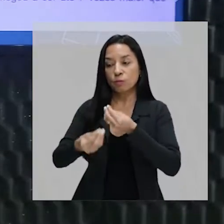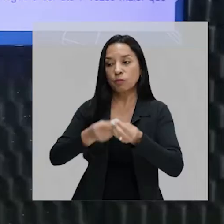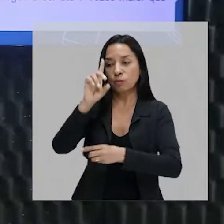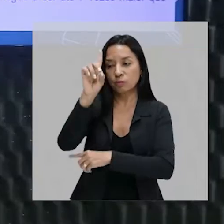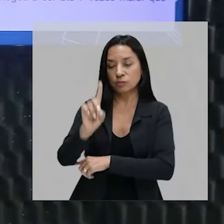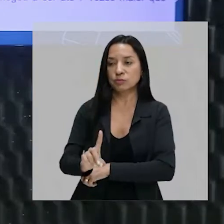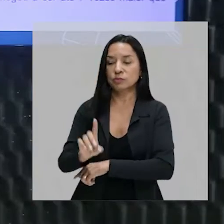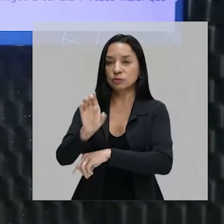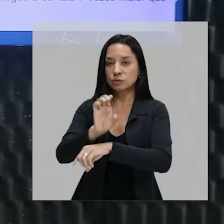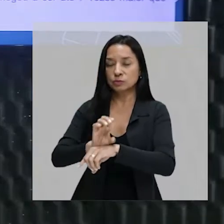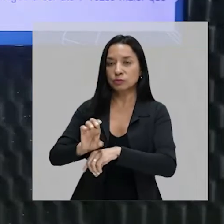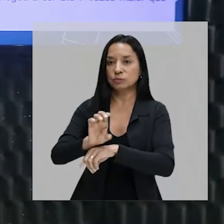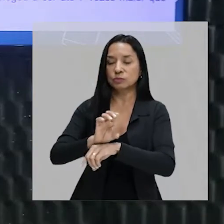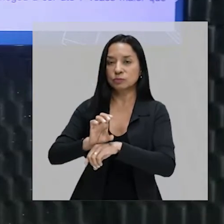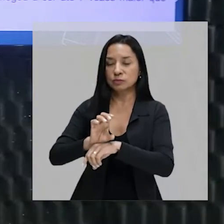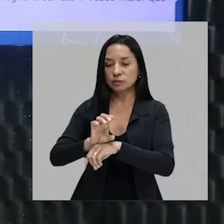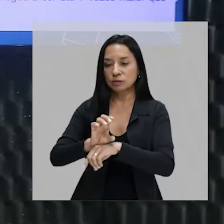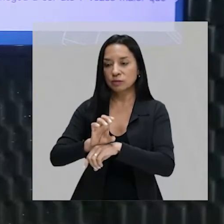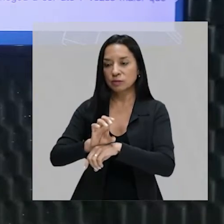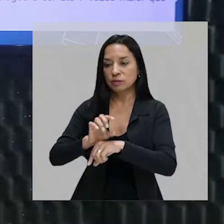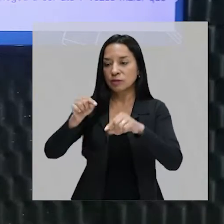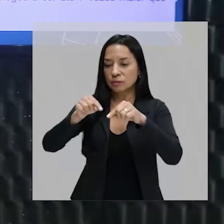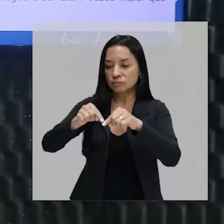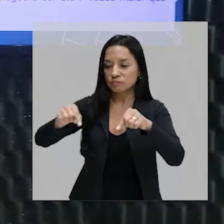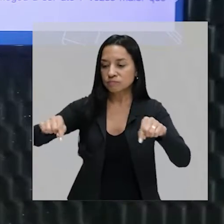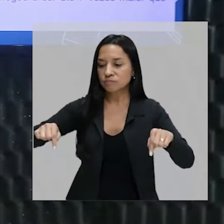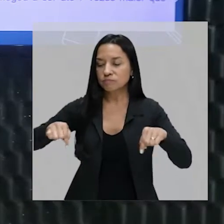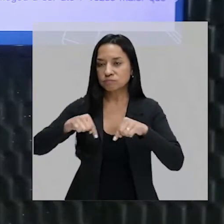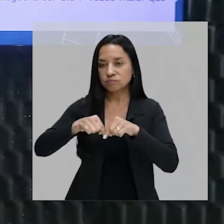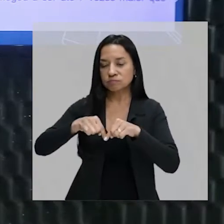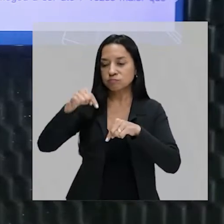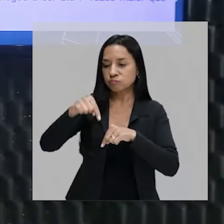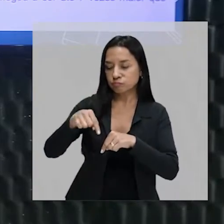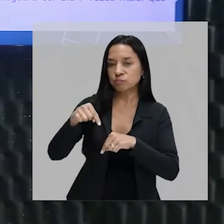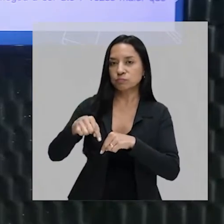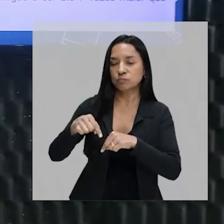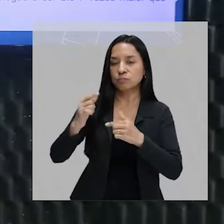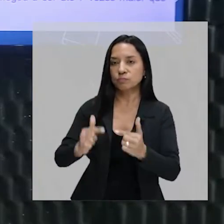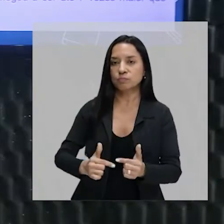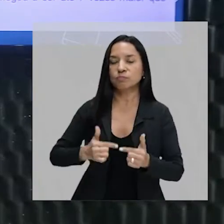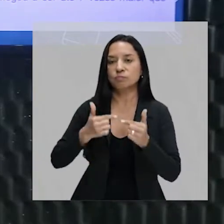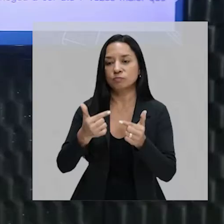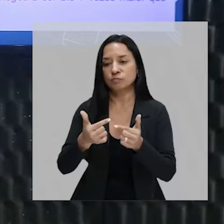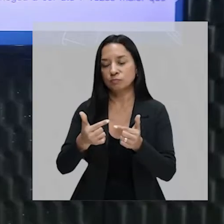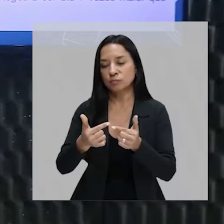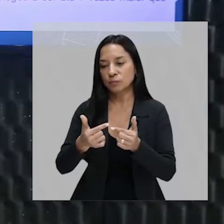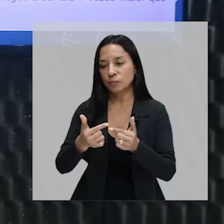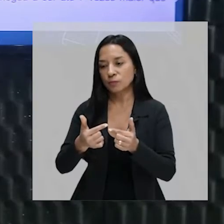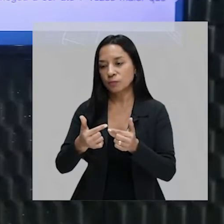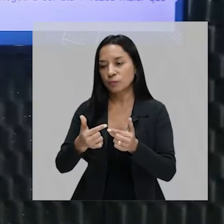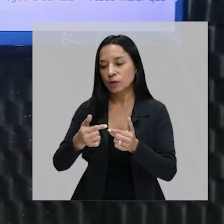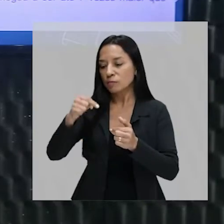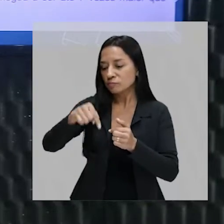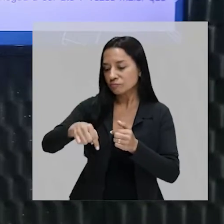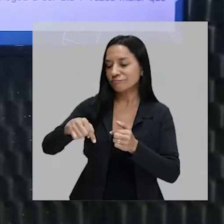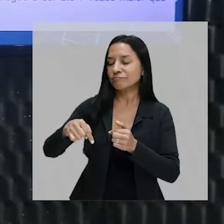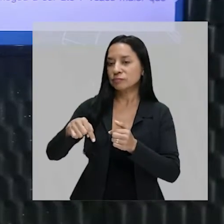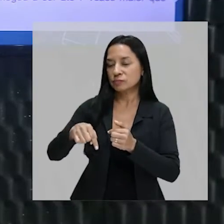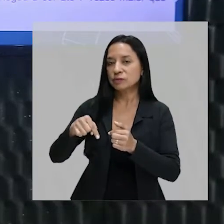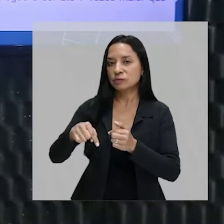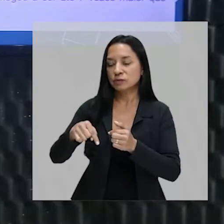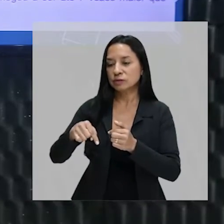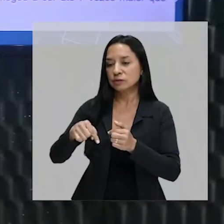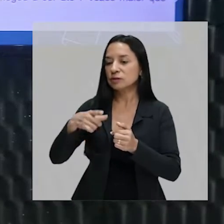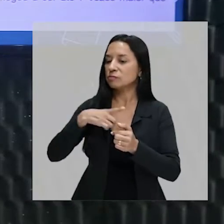direito constitucional à demarcação dessas terras lutando para dentro dessas terras